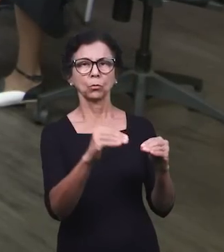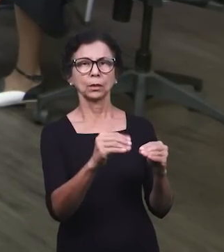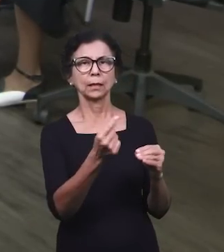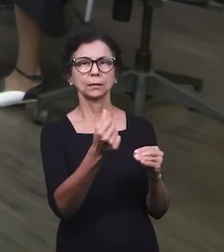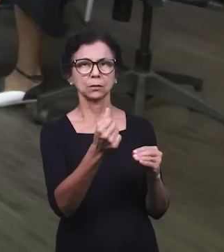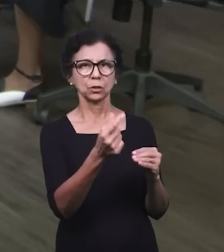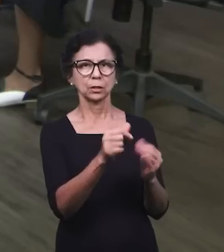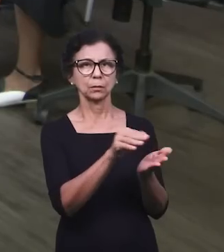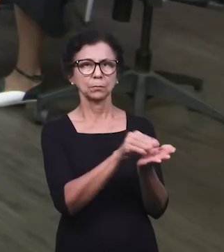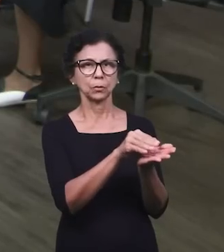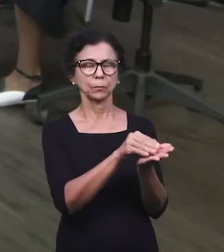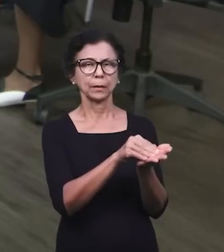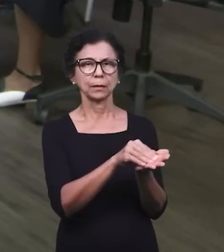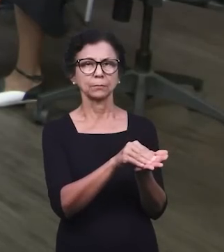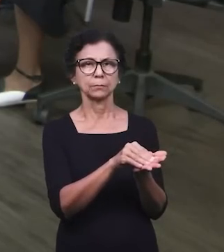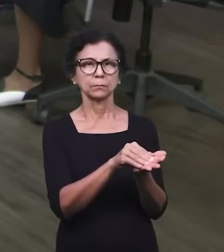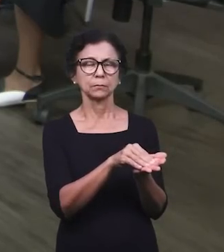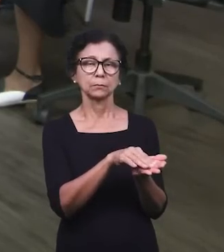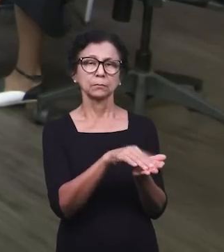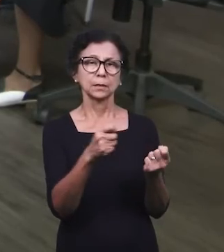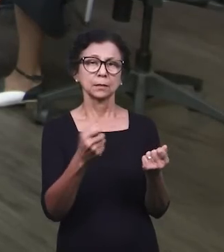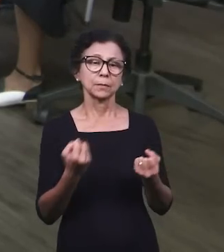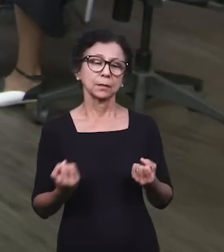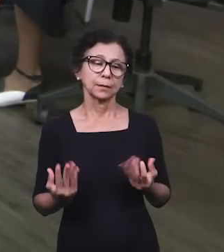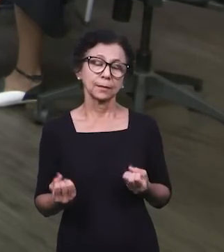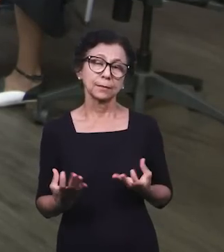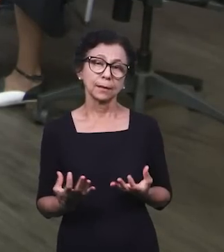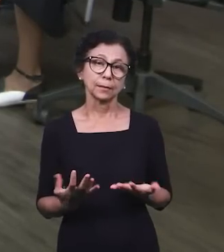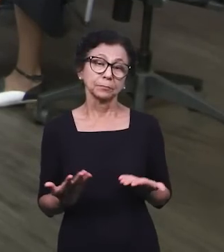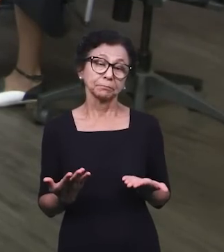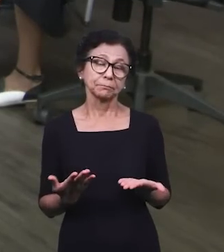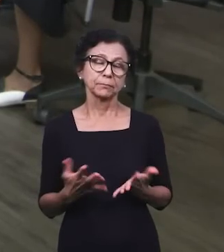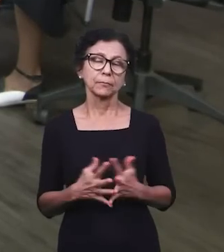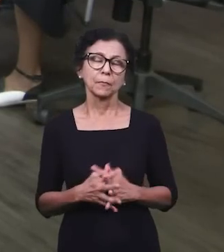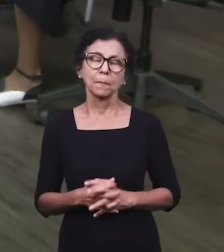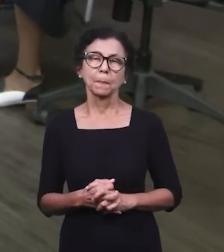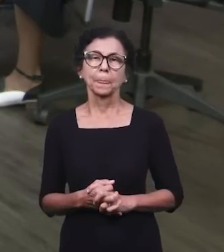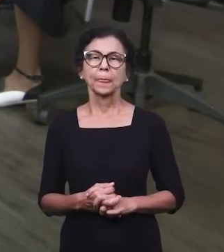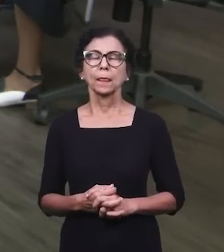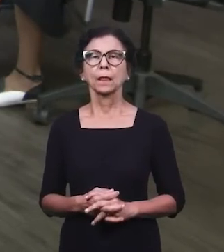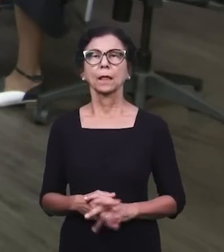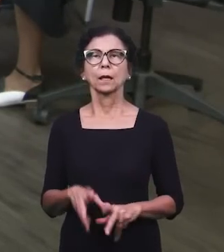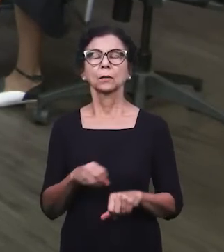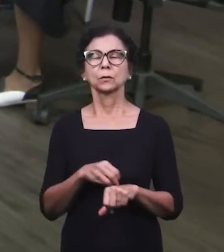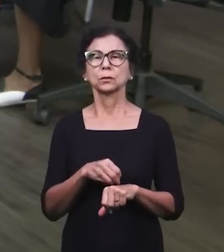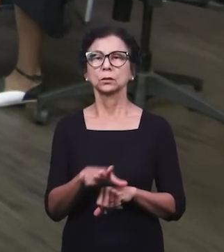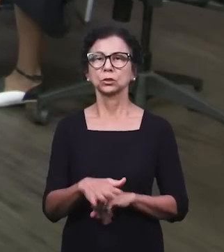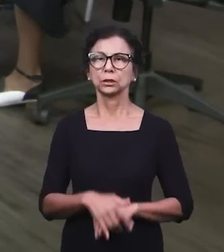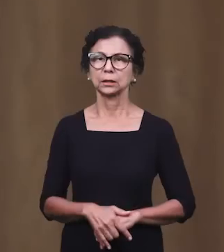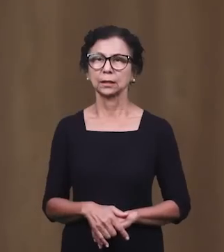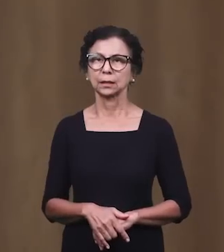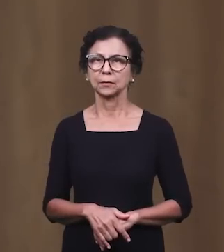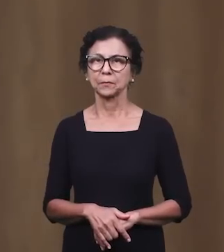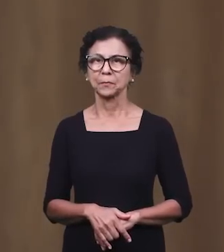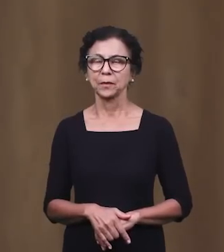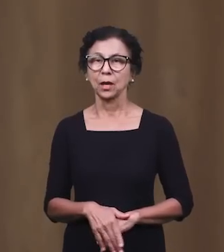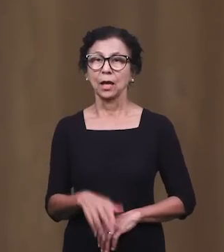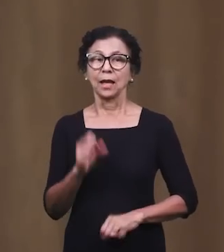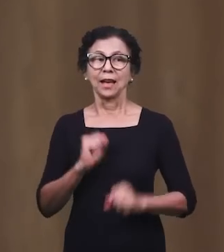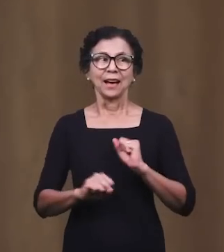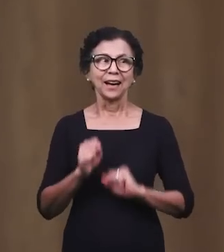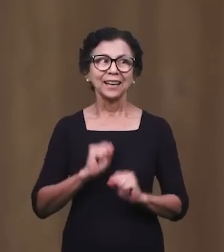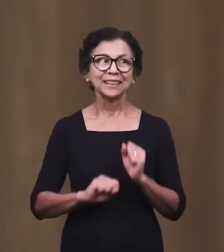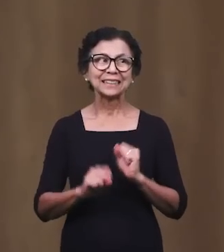o conselho para os jovens é não se deixar levar pela emoção. Ah, mas